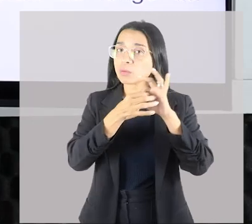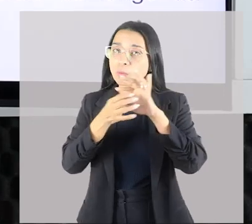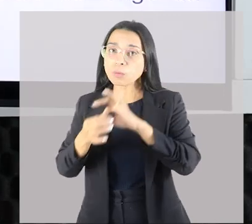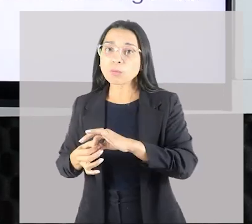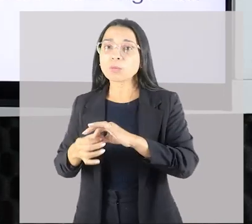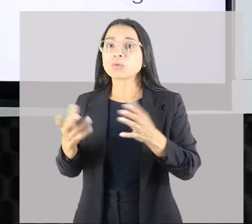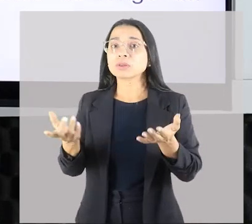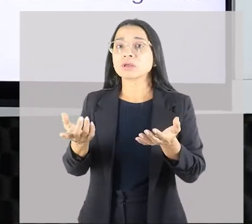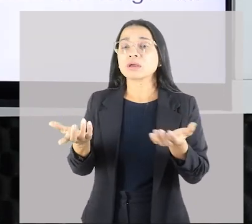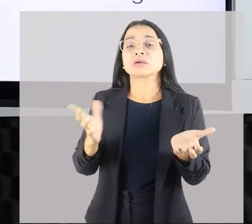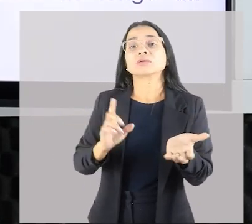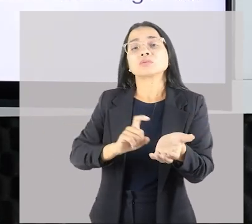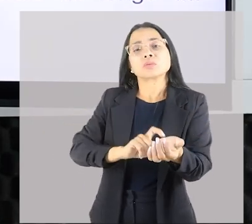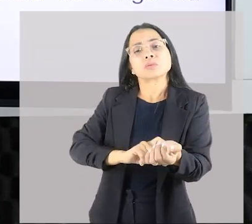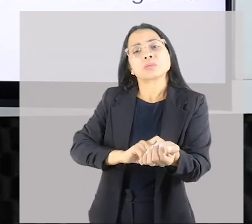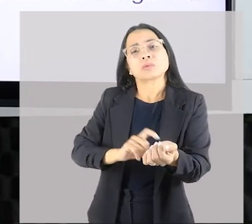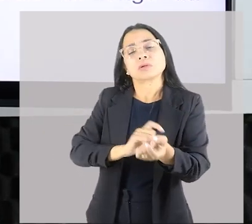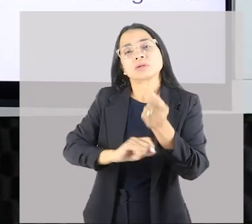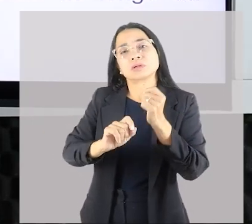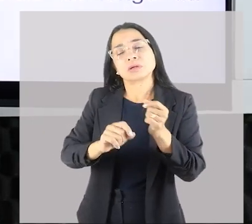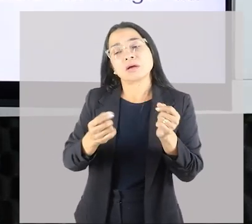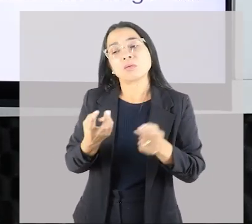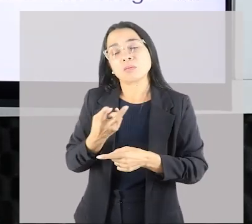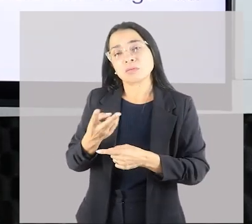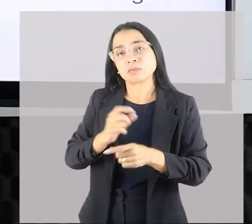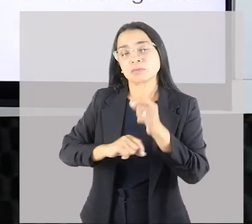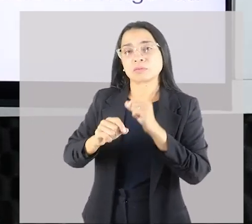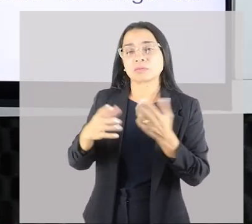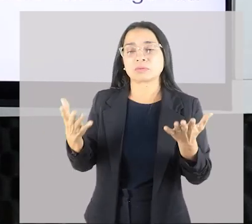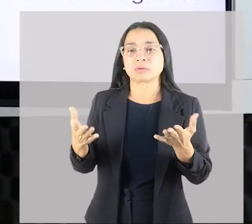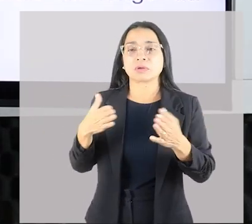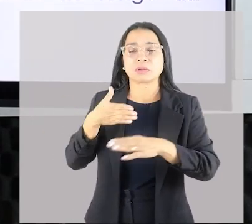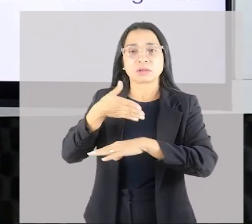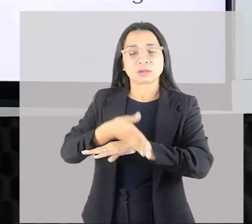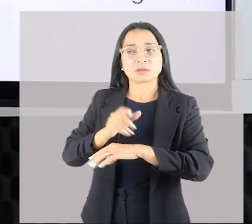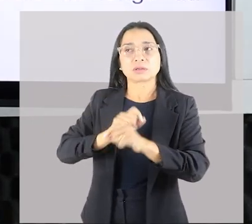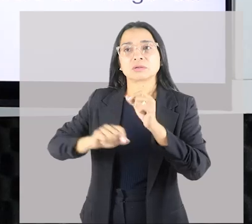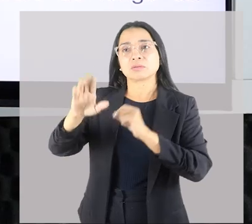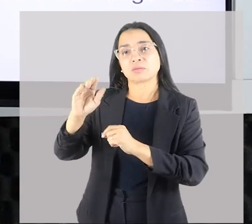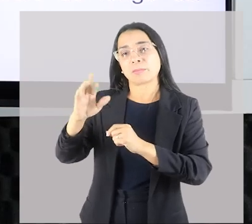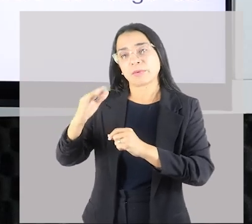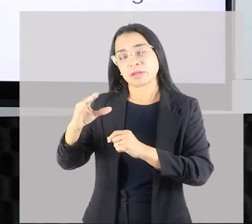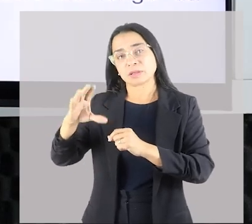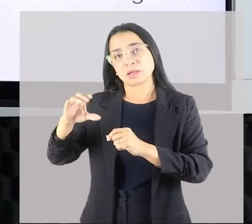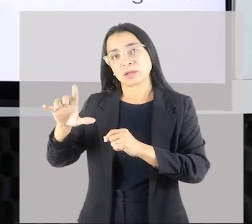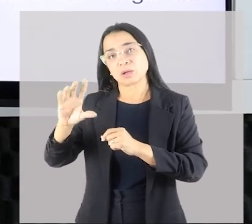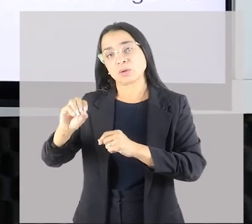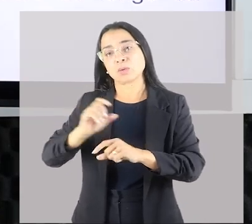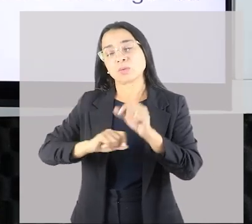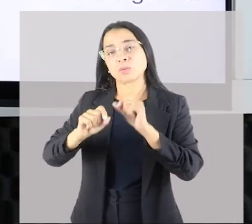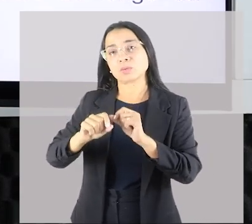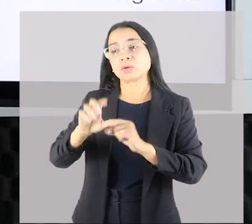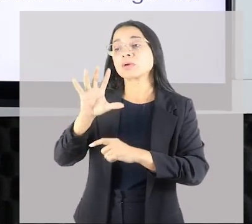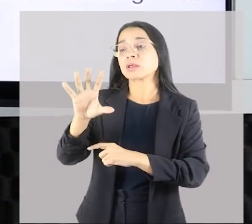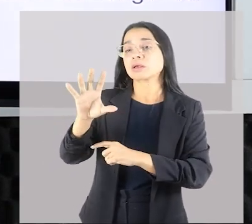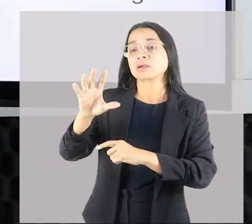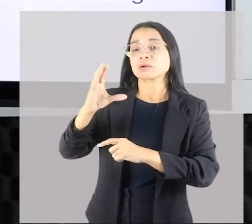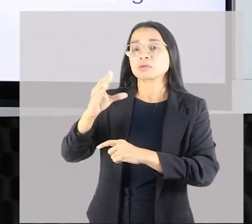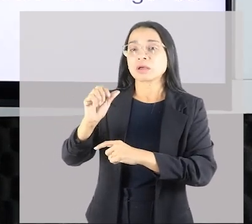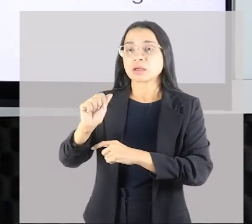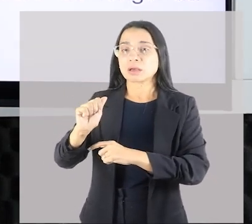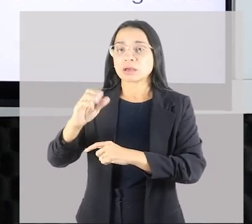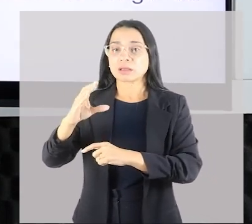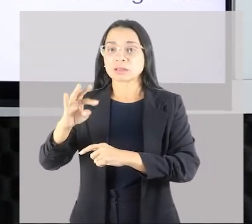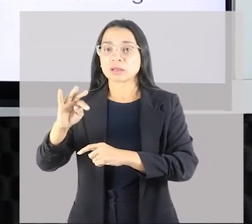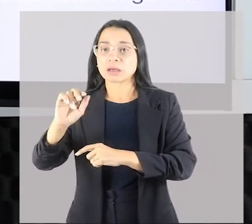movimento separatista, galera, tá? Inserido ali, no caso do Barcelona, na região da Catalunha. Mas tu tem também uma outra região, que é a